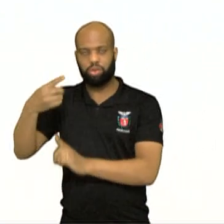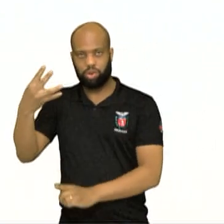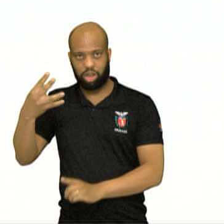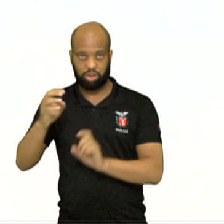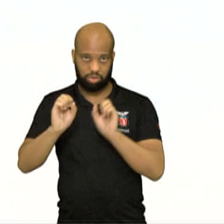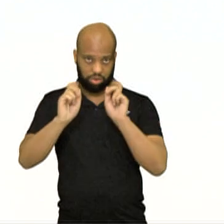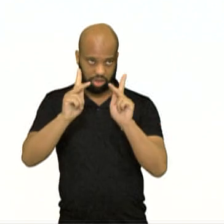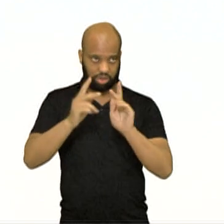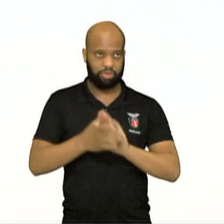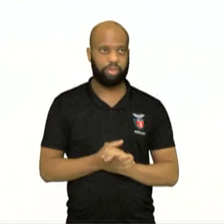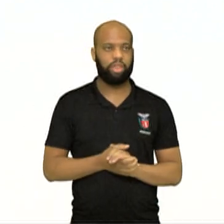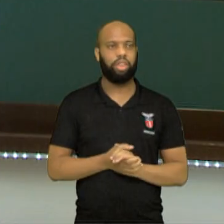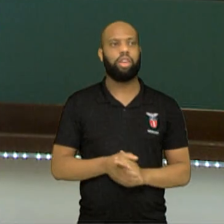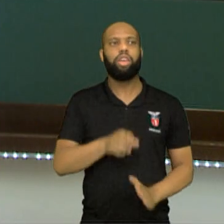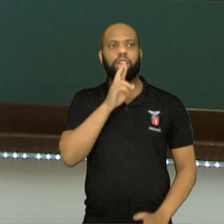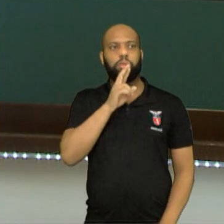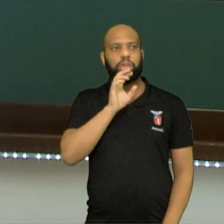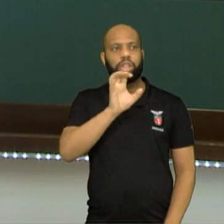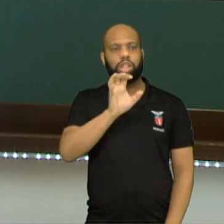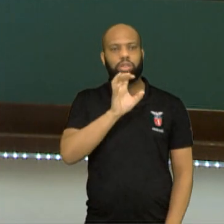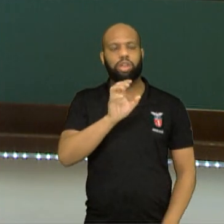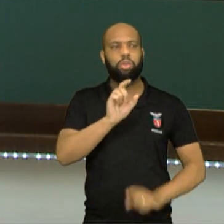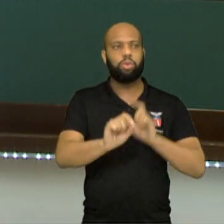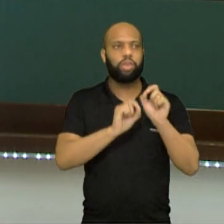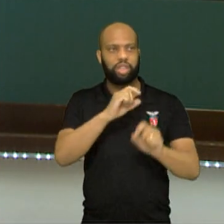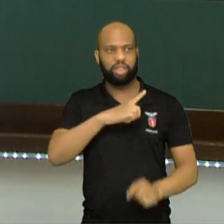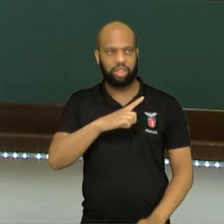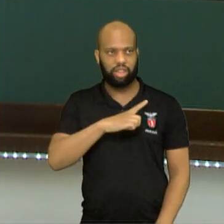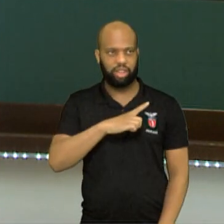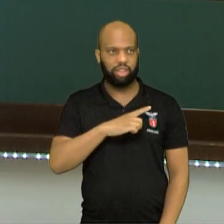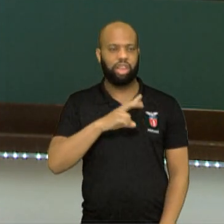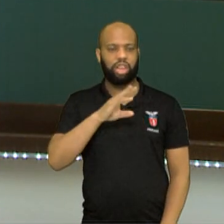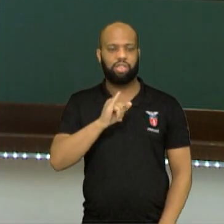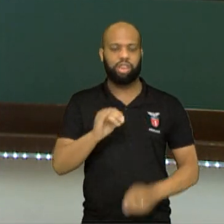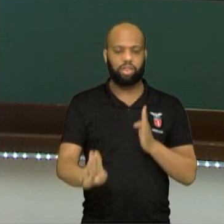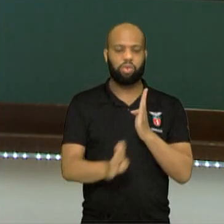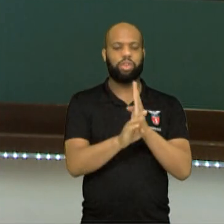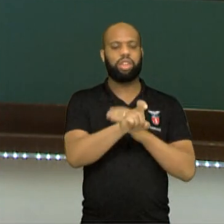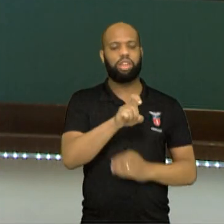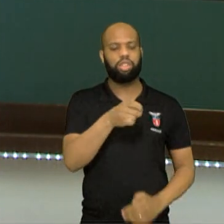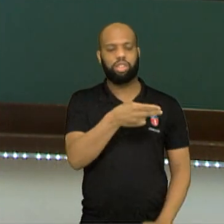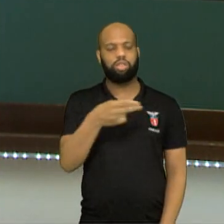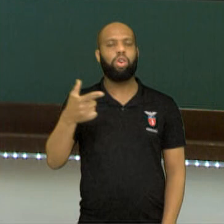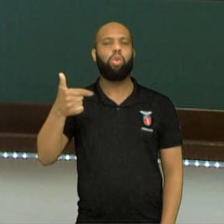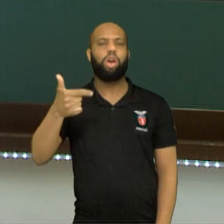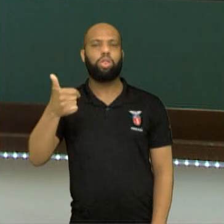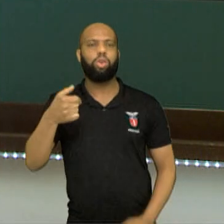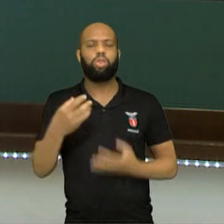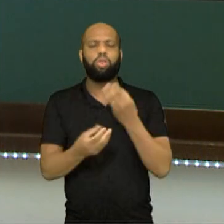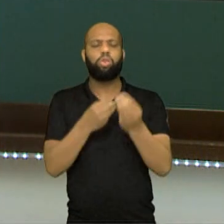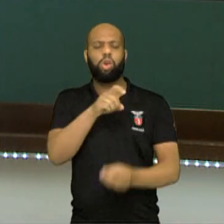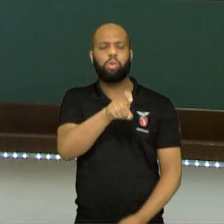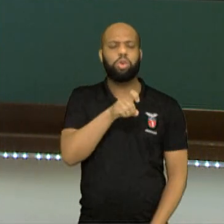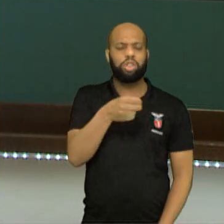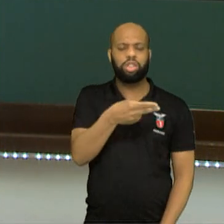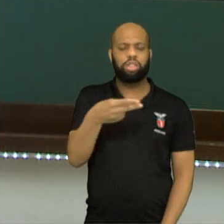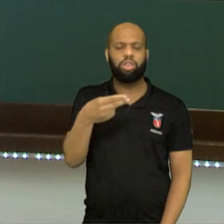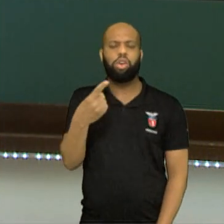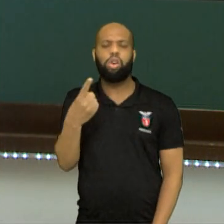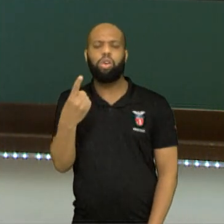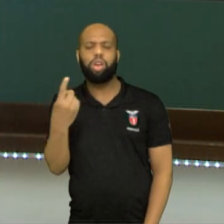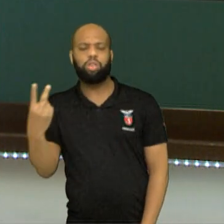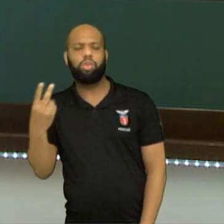4. Tranquilo? Resolvendo essa nossa equação, nós vamos encontrar um x igual a 12. Como é que esse x igual a 12